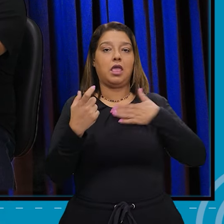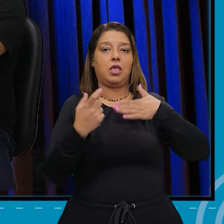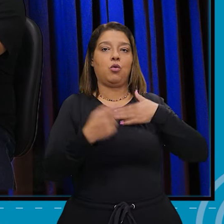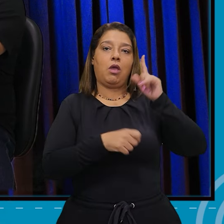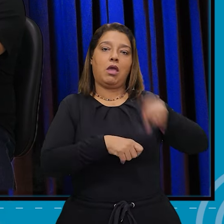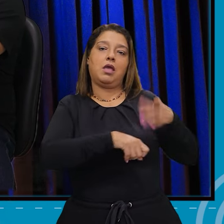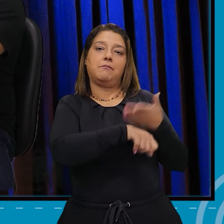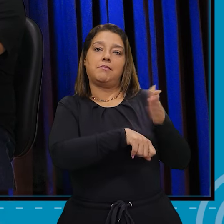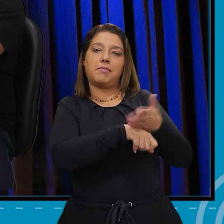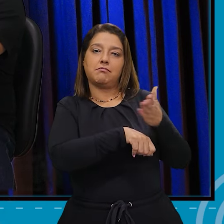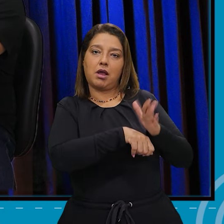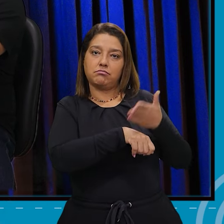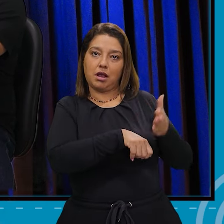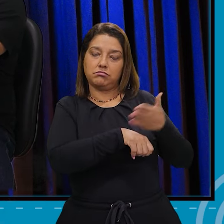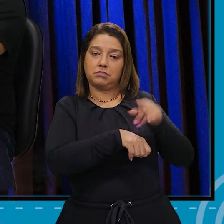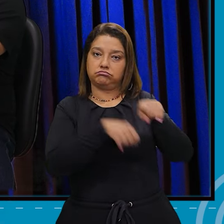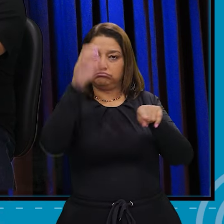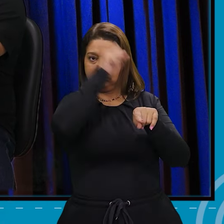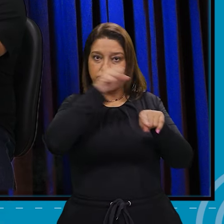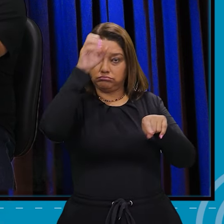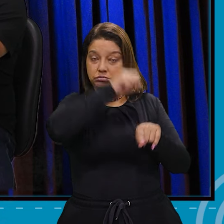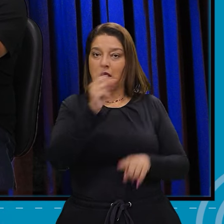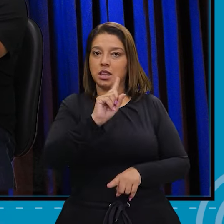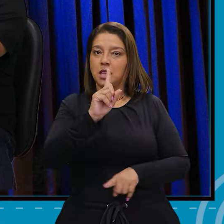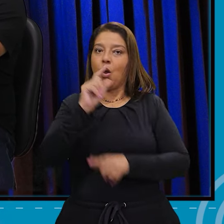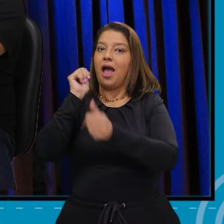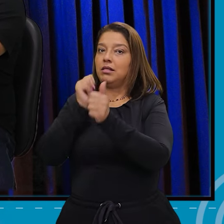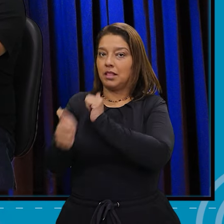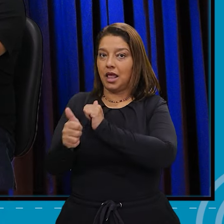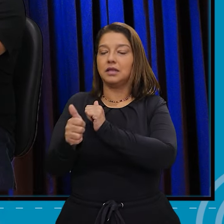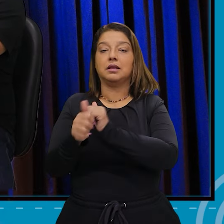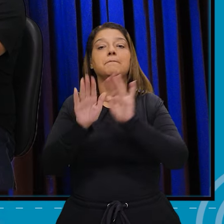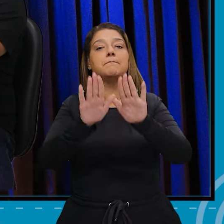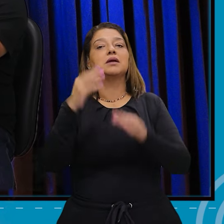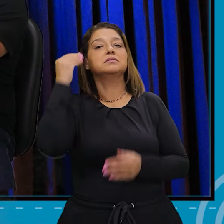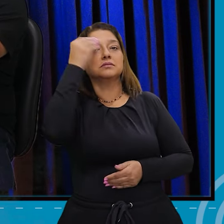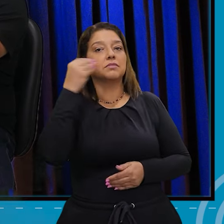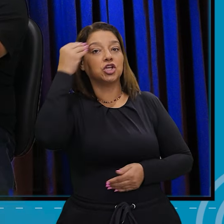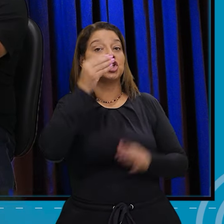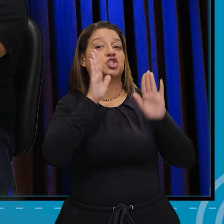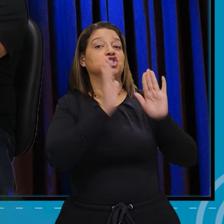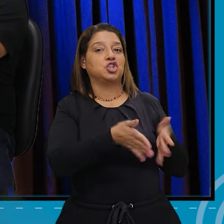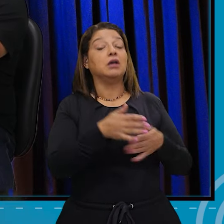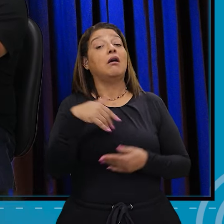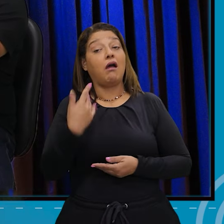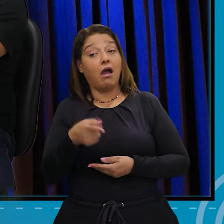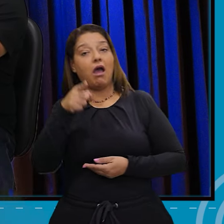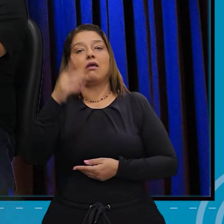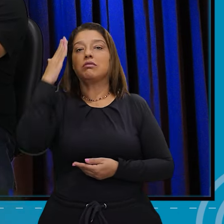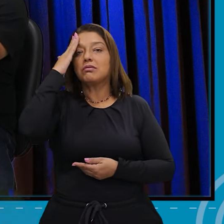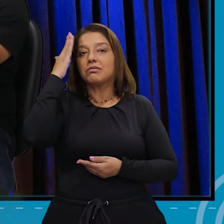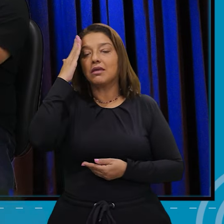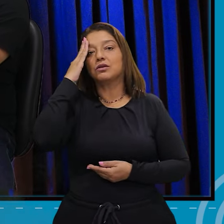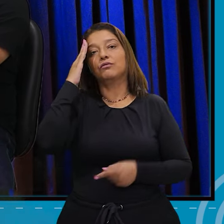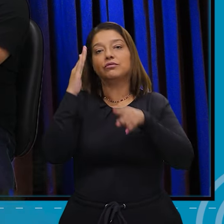eu fui um praticante, vamos dizer assim, não fui um grande atleta, mas tive a experiência. Já entendeu, né?